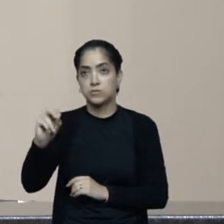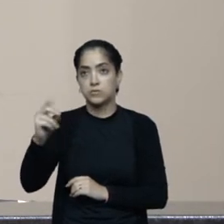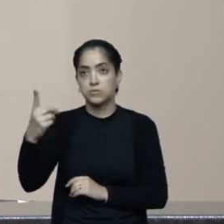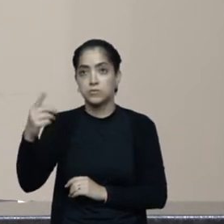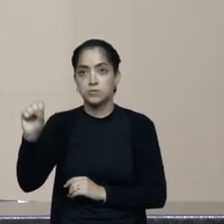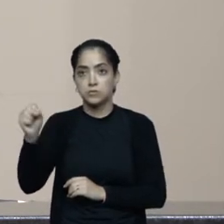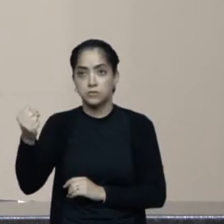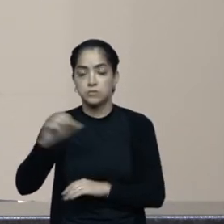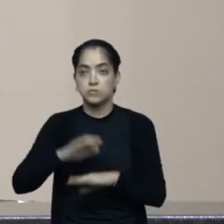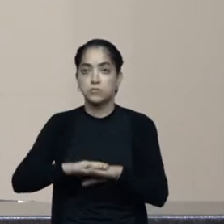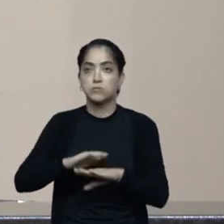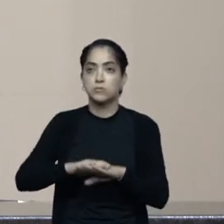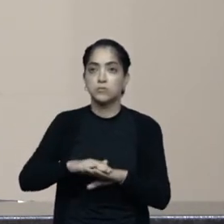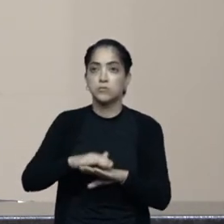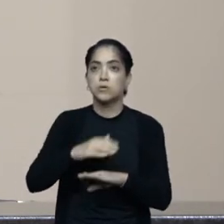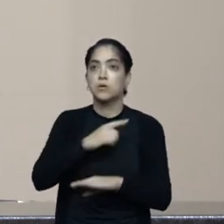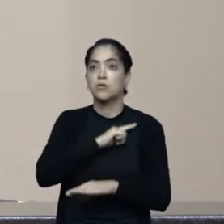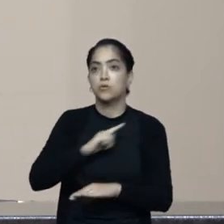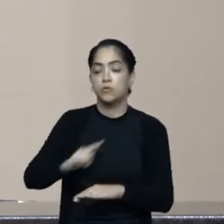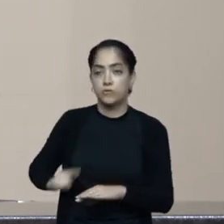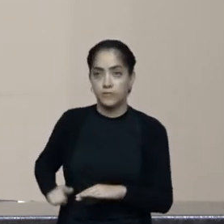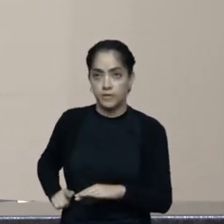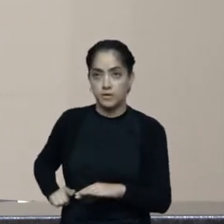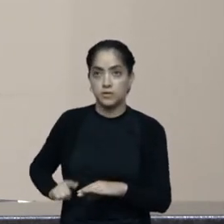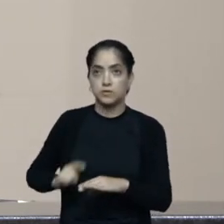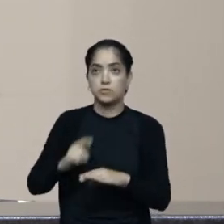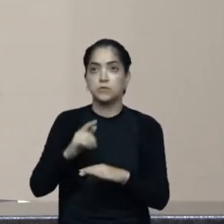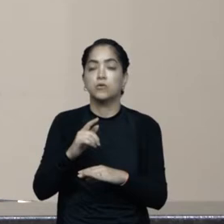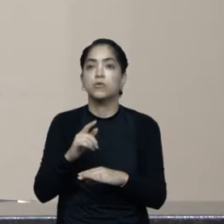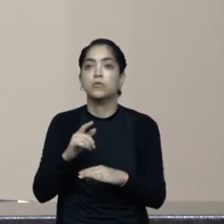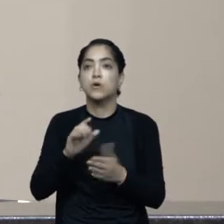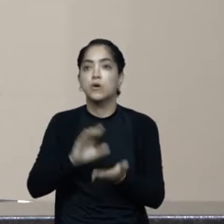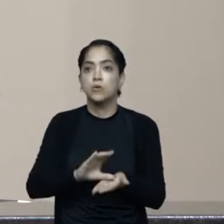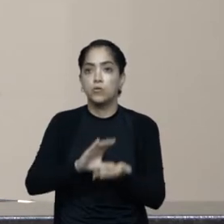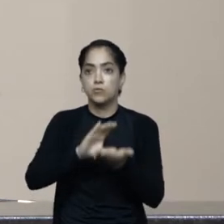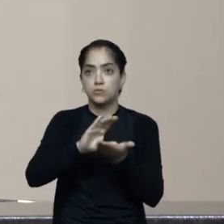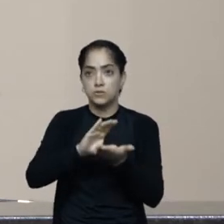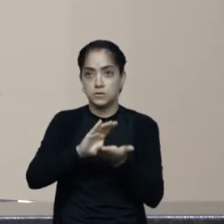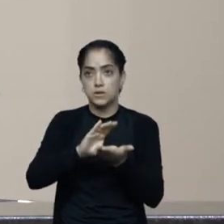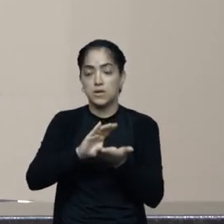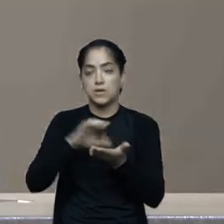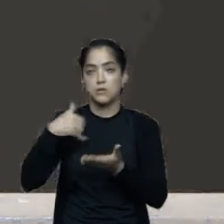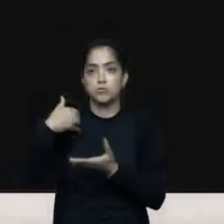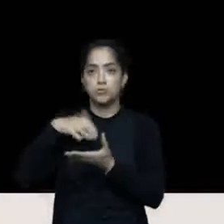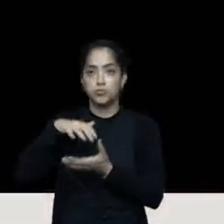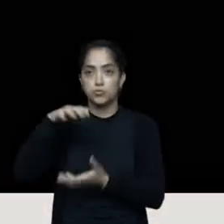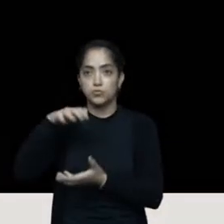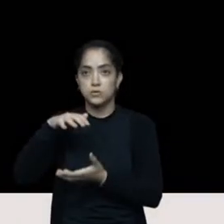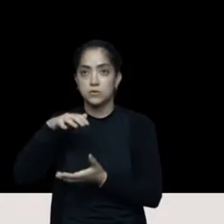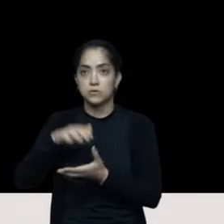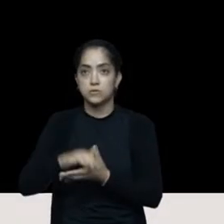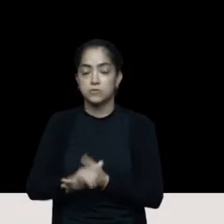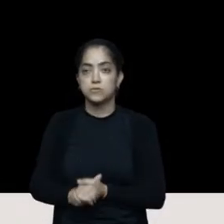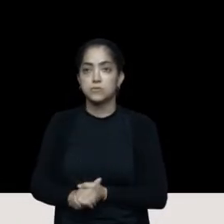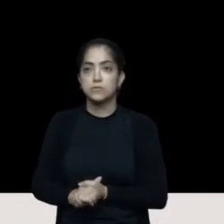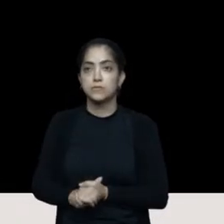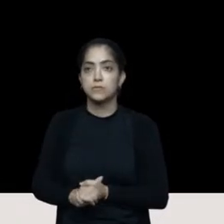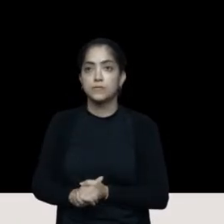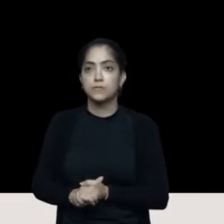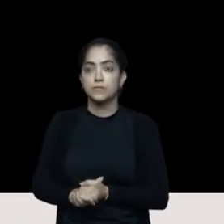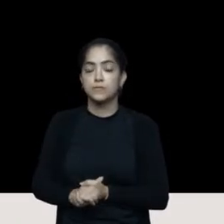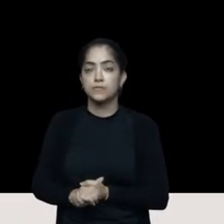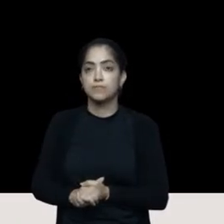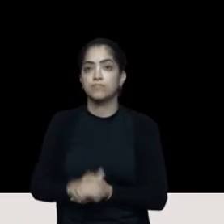0157.0/2018, autor, governador do Estado, institui o Conselho Estadual do Idoso, estabelece outras providências.